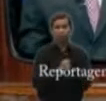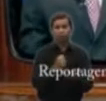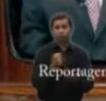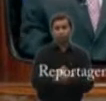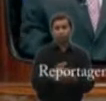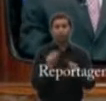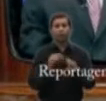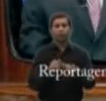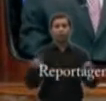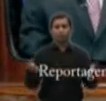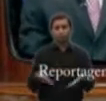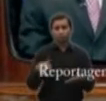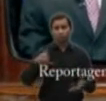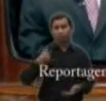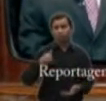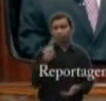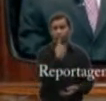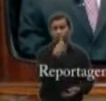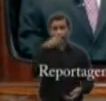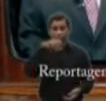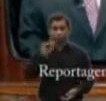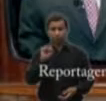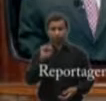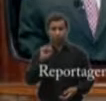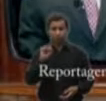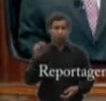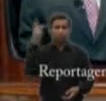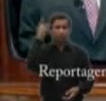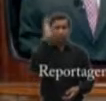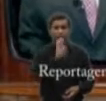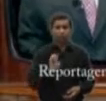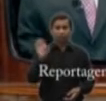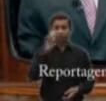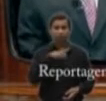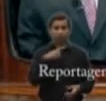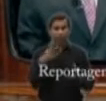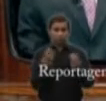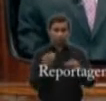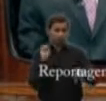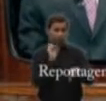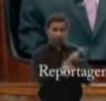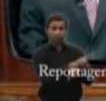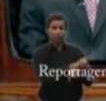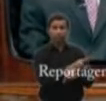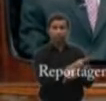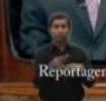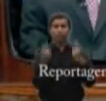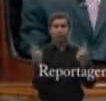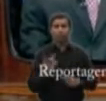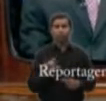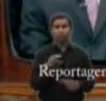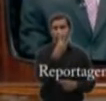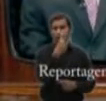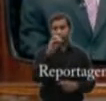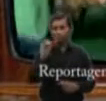completou 18 anos hoje. São Paulo é o estado que mais oferece vagas, mas só 40% delas são